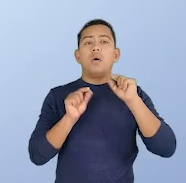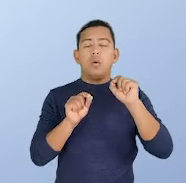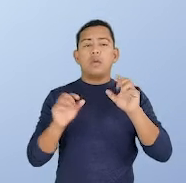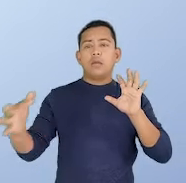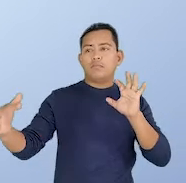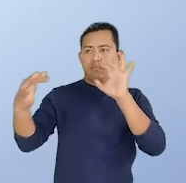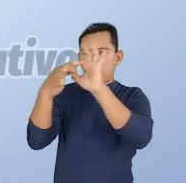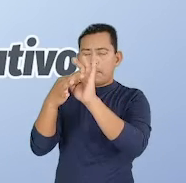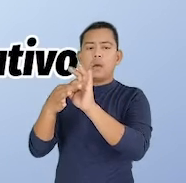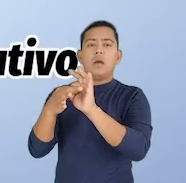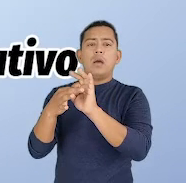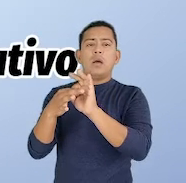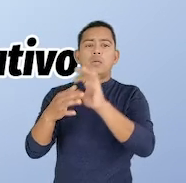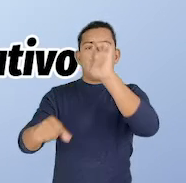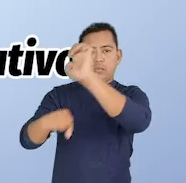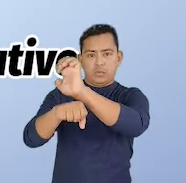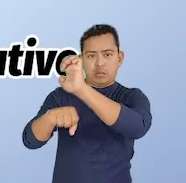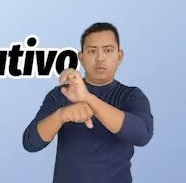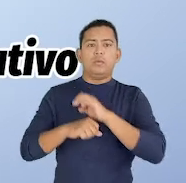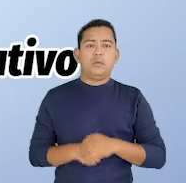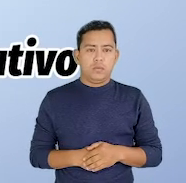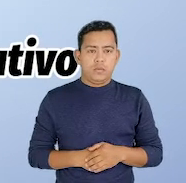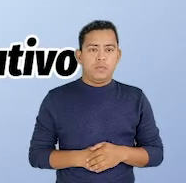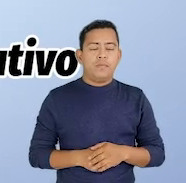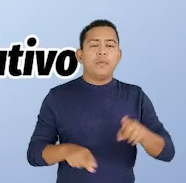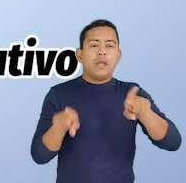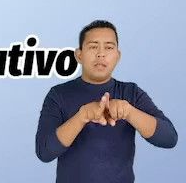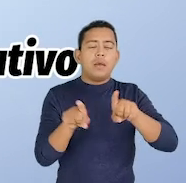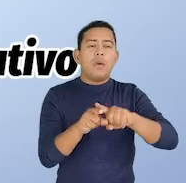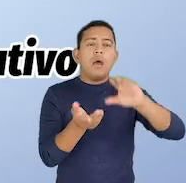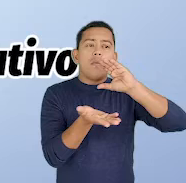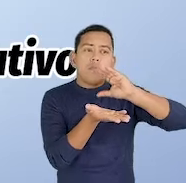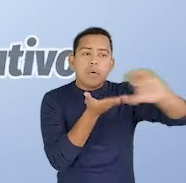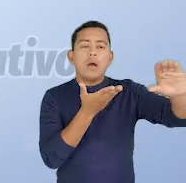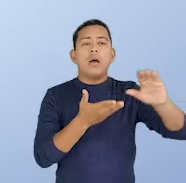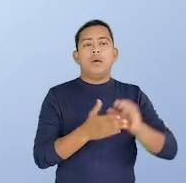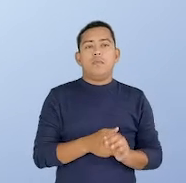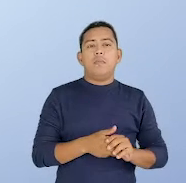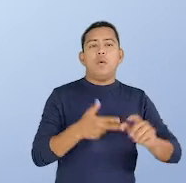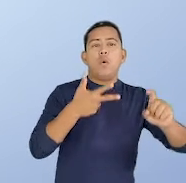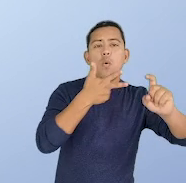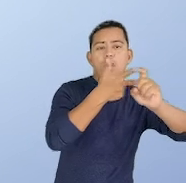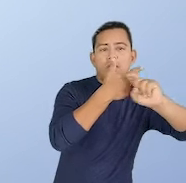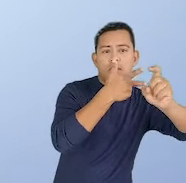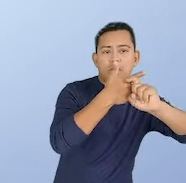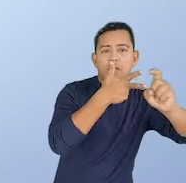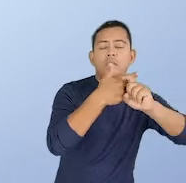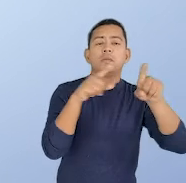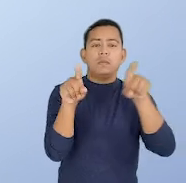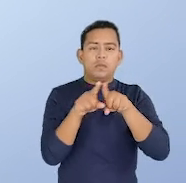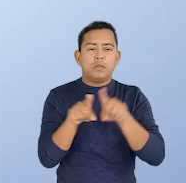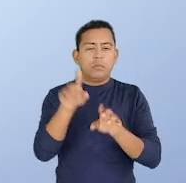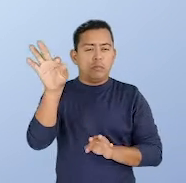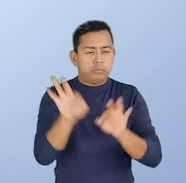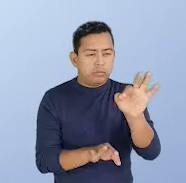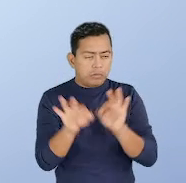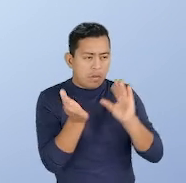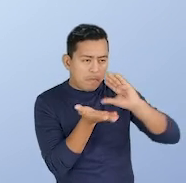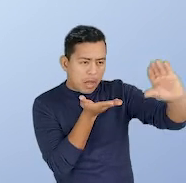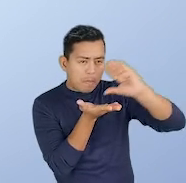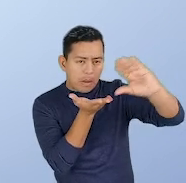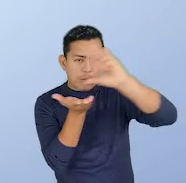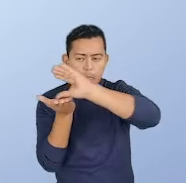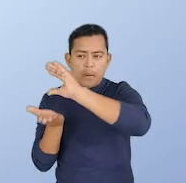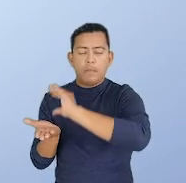Estadual, percentual definido em lei e repassado pelo Poder Executivo e do Fundo de Reaparelhamento